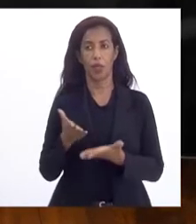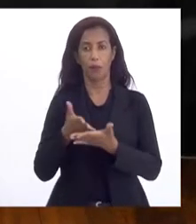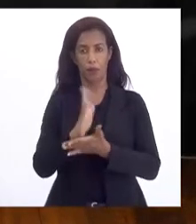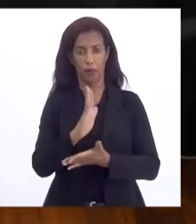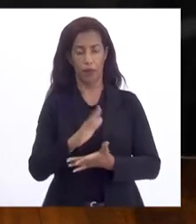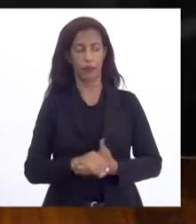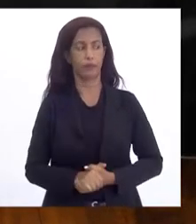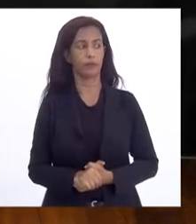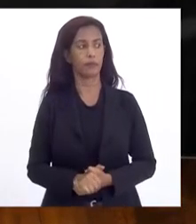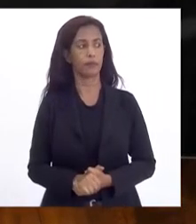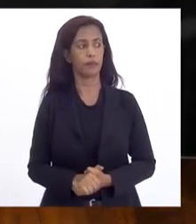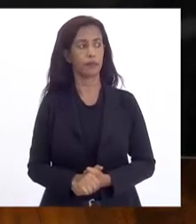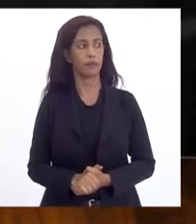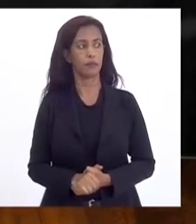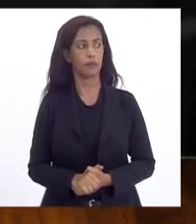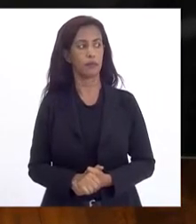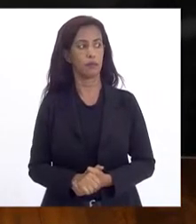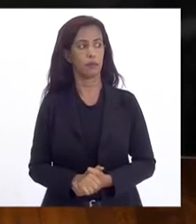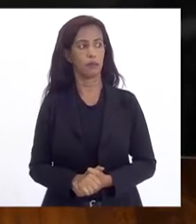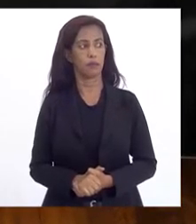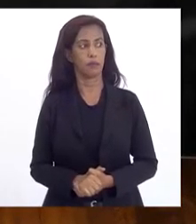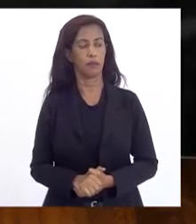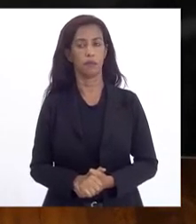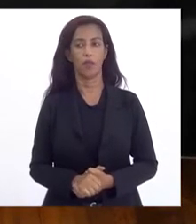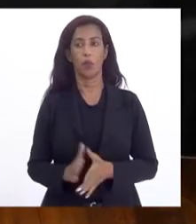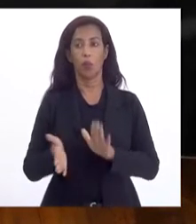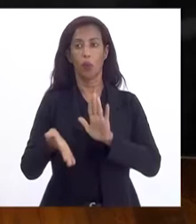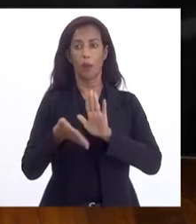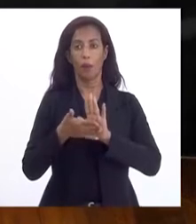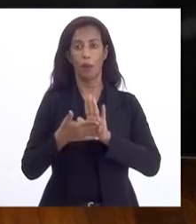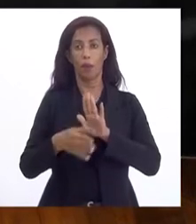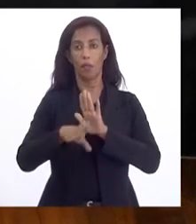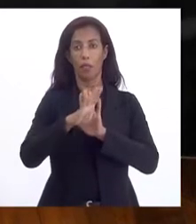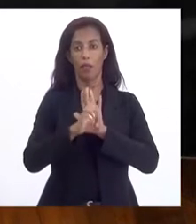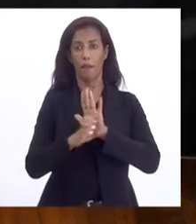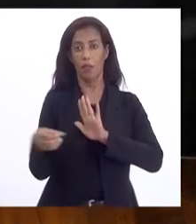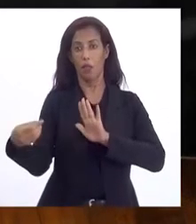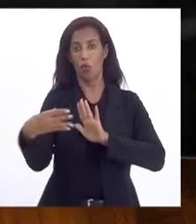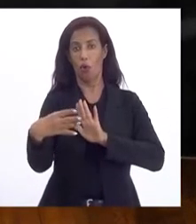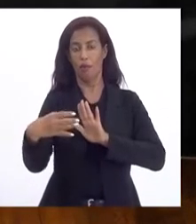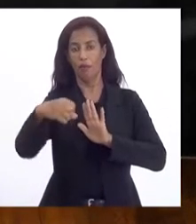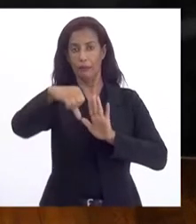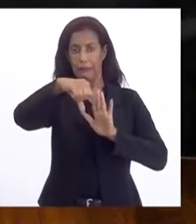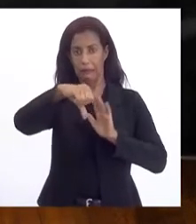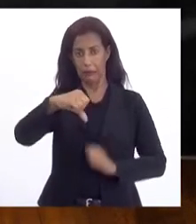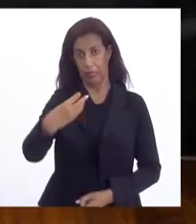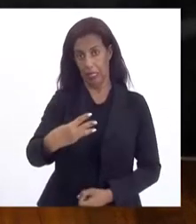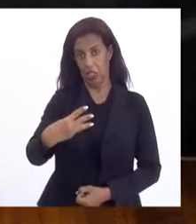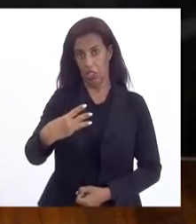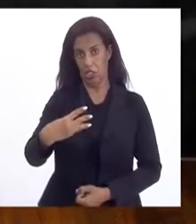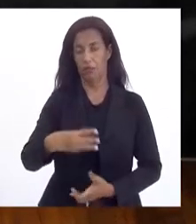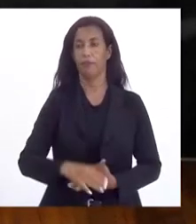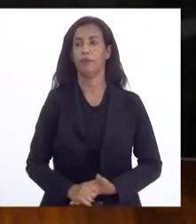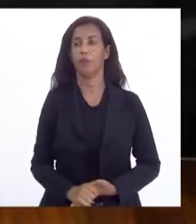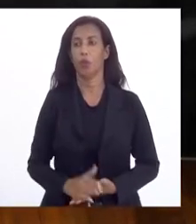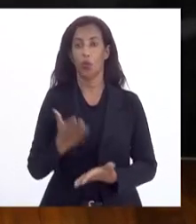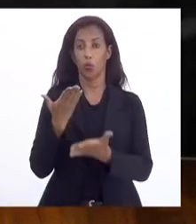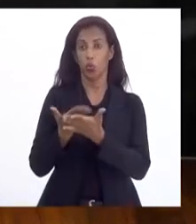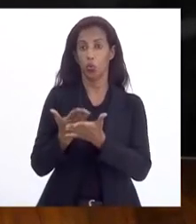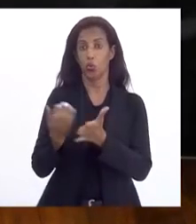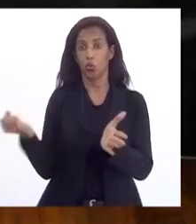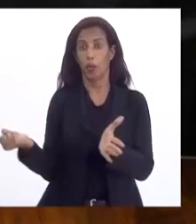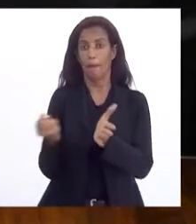Aprovado. Relator do vencido, deputado Luiz Paulo, com a proposta da emenda nova, que é a emenda 3, sugerindo o estudo de